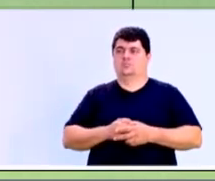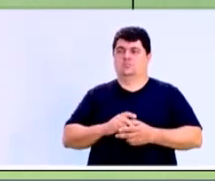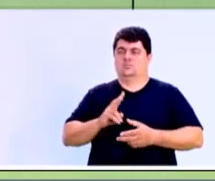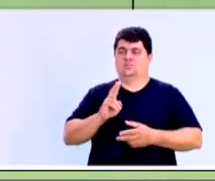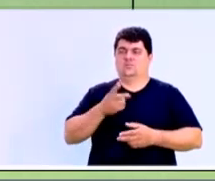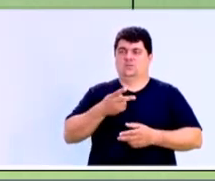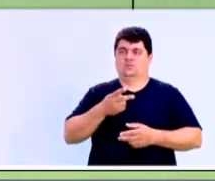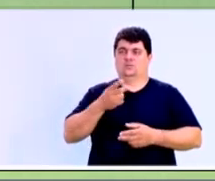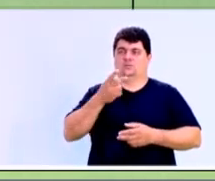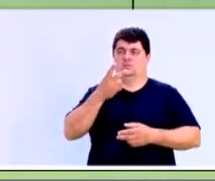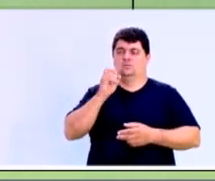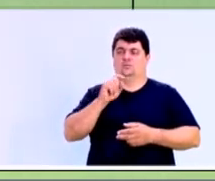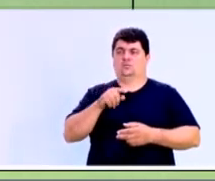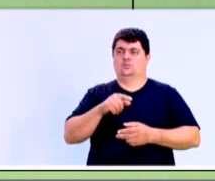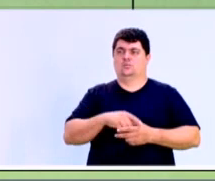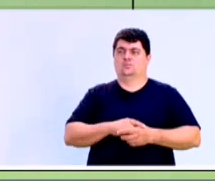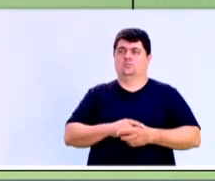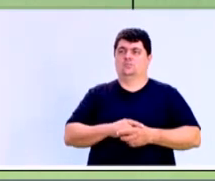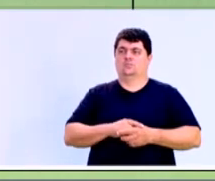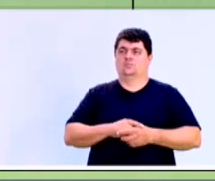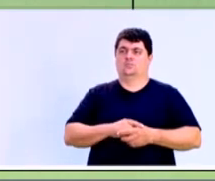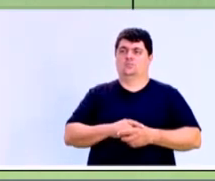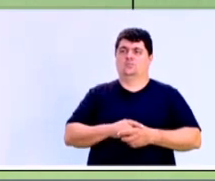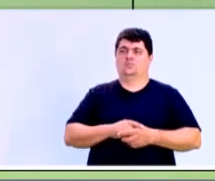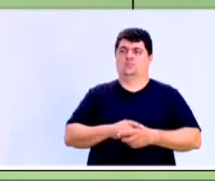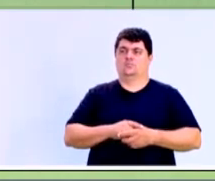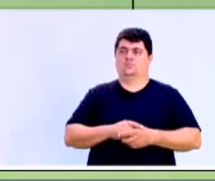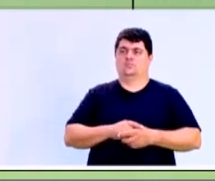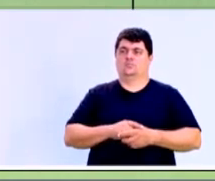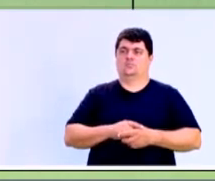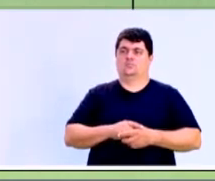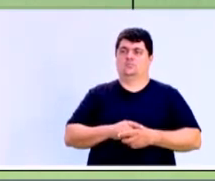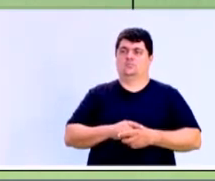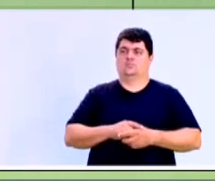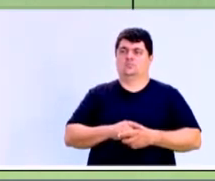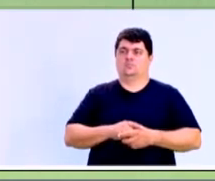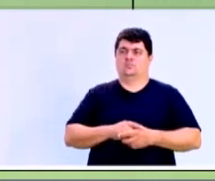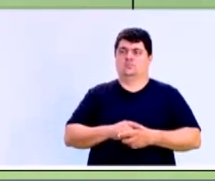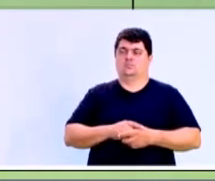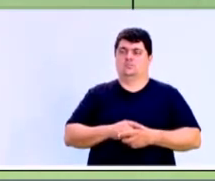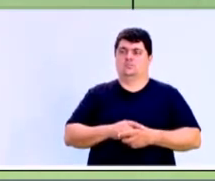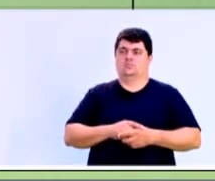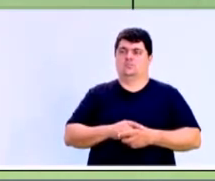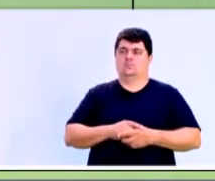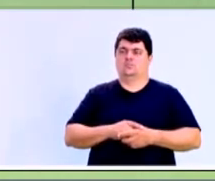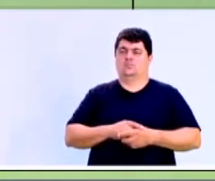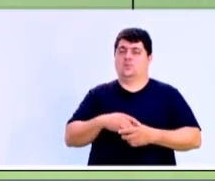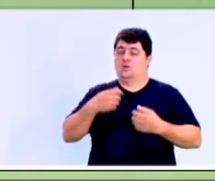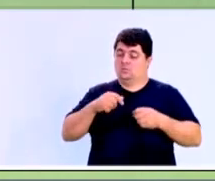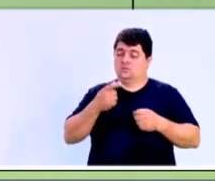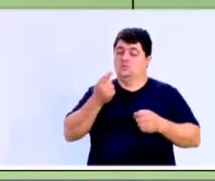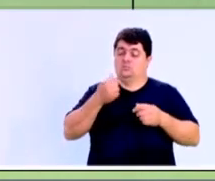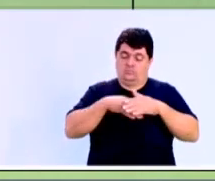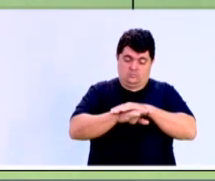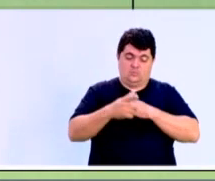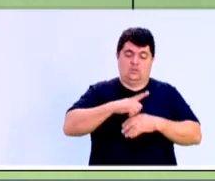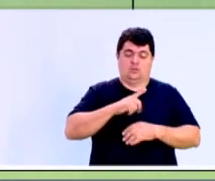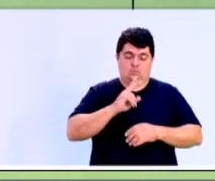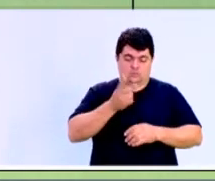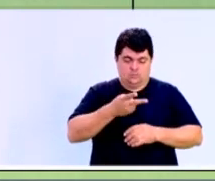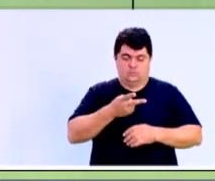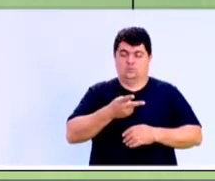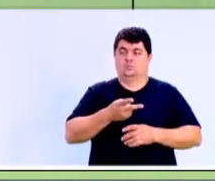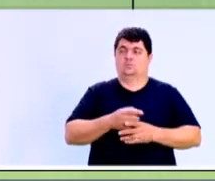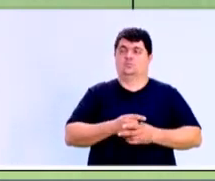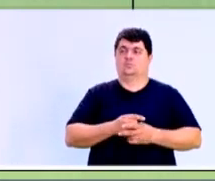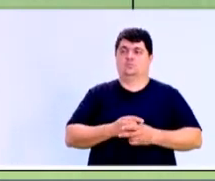professora? 2.000. 2.000, né? Uhum. 2.000. Então, 2.000. Minha necessidade de capital de giro, 2.000.